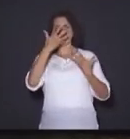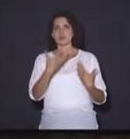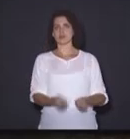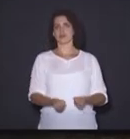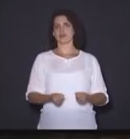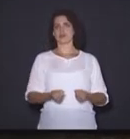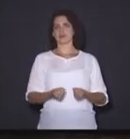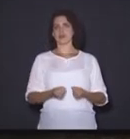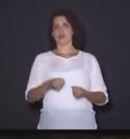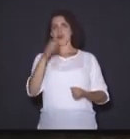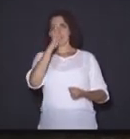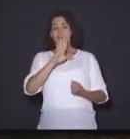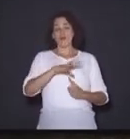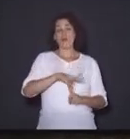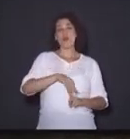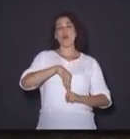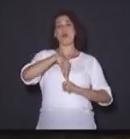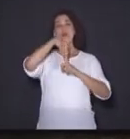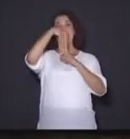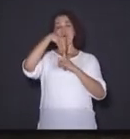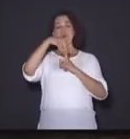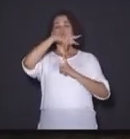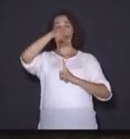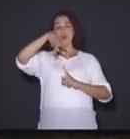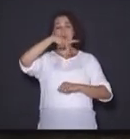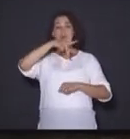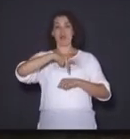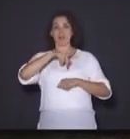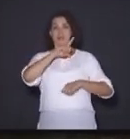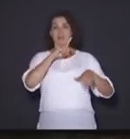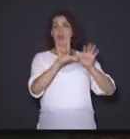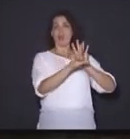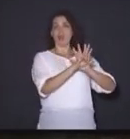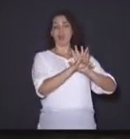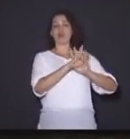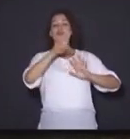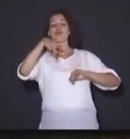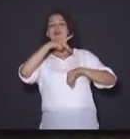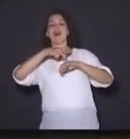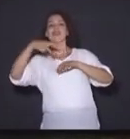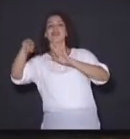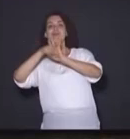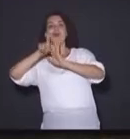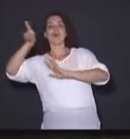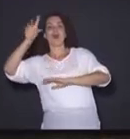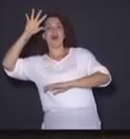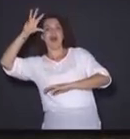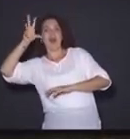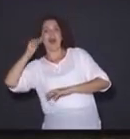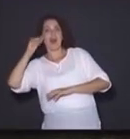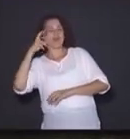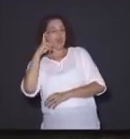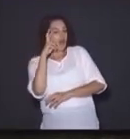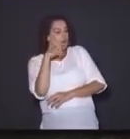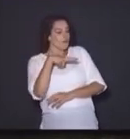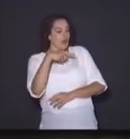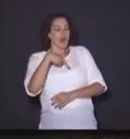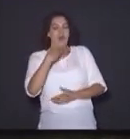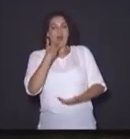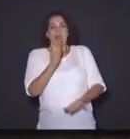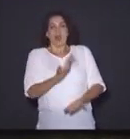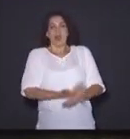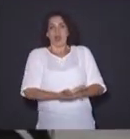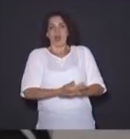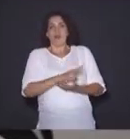como essa e países africanos que nos visitam inclusive nos elogiam e falam que vão se inspirar em nós pra pensar isso lá no continente